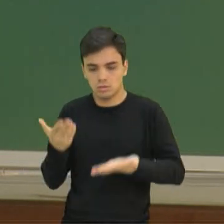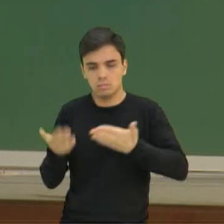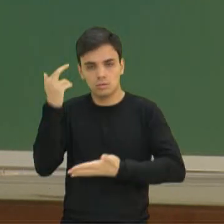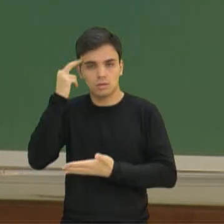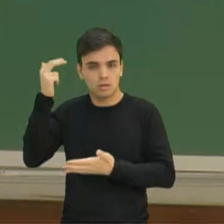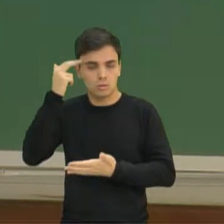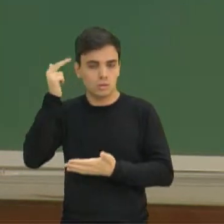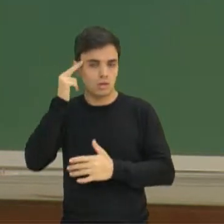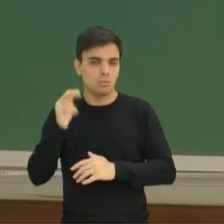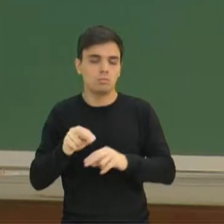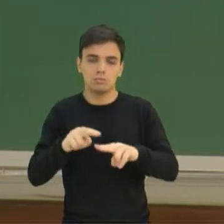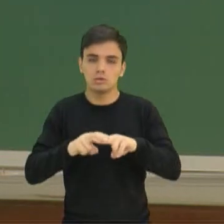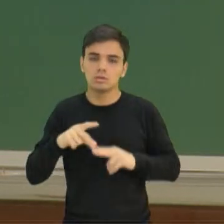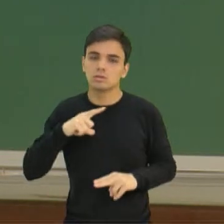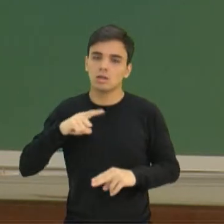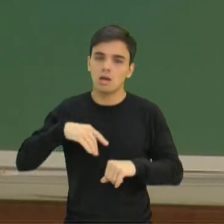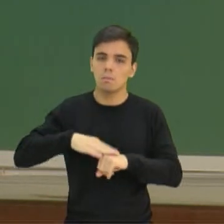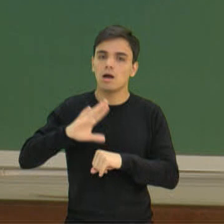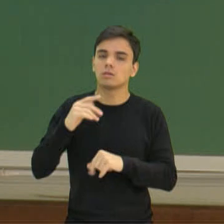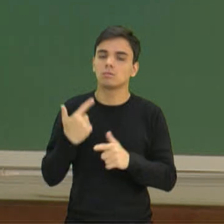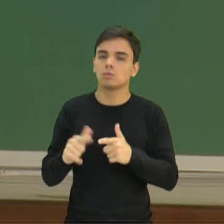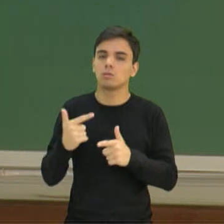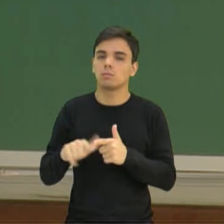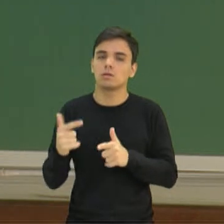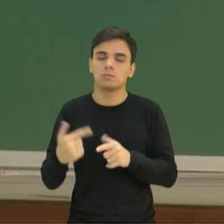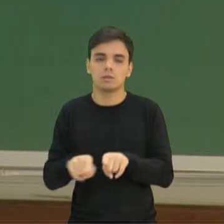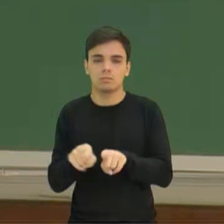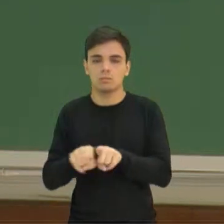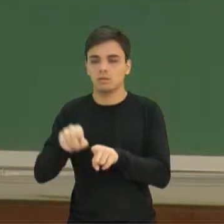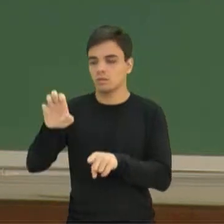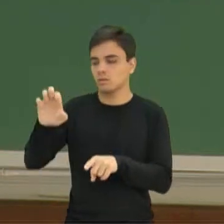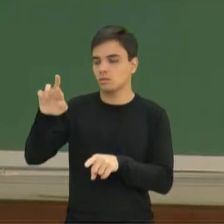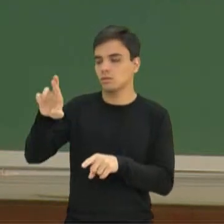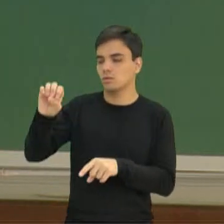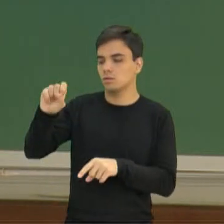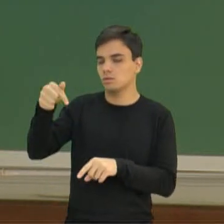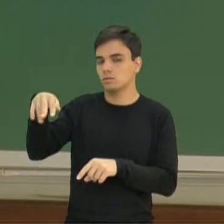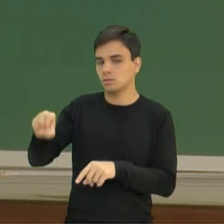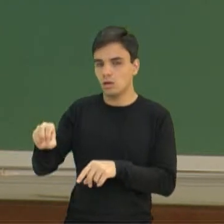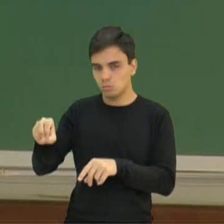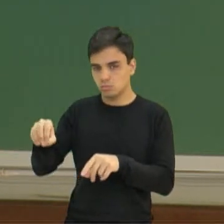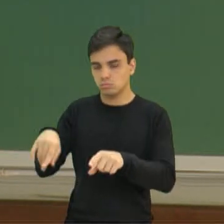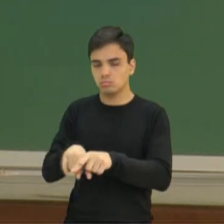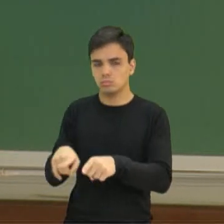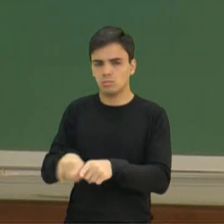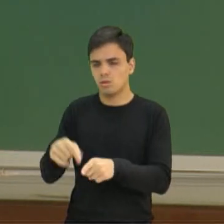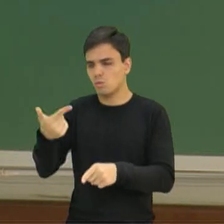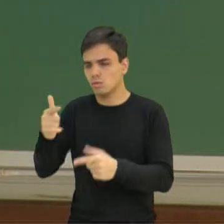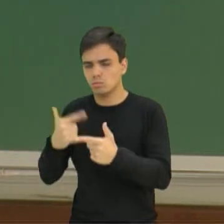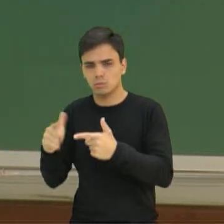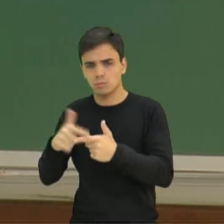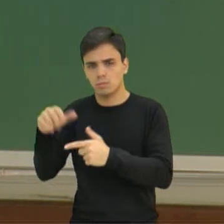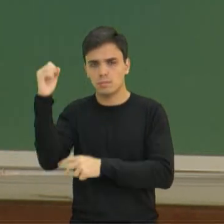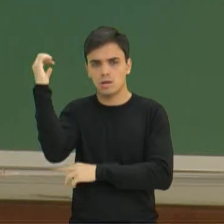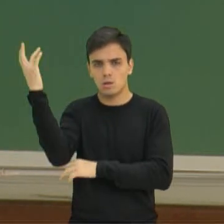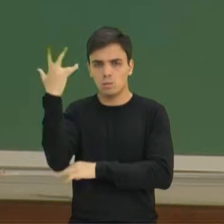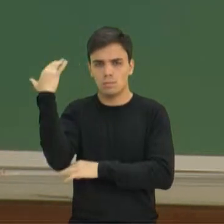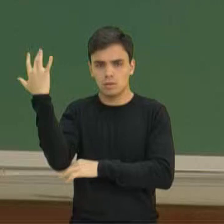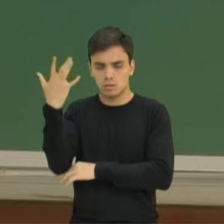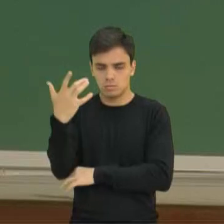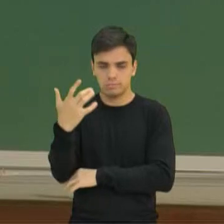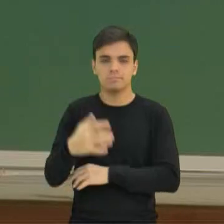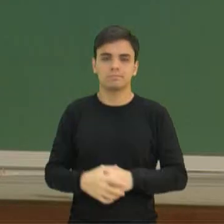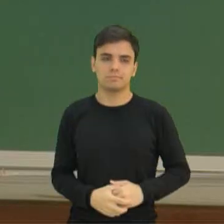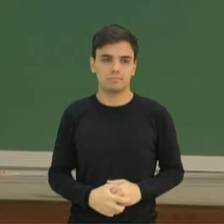portanto, vamos ter mais problemas ali, como a erosão e outros problemas ambientais que vão resultar em desertificação da